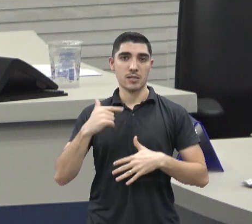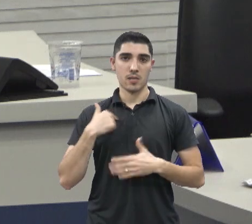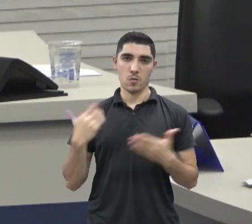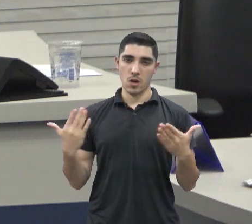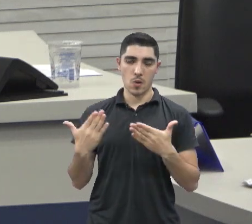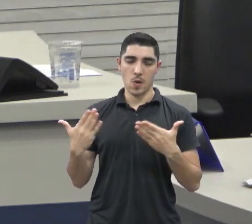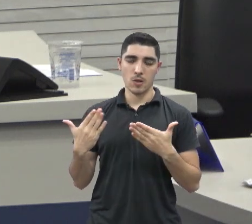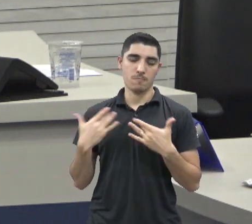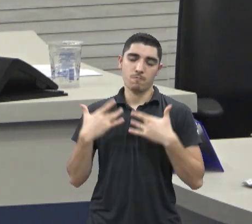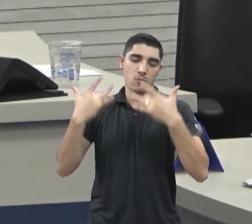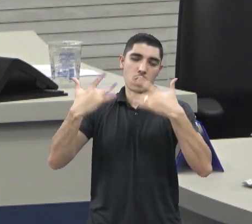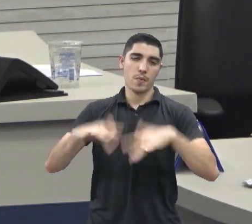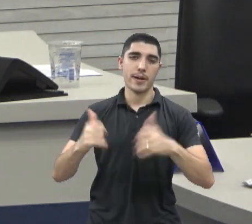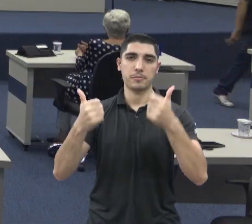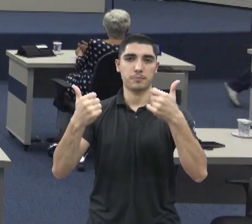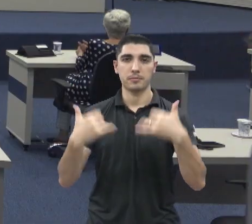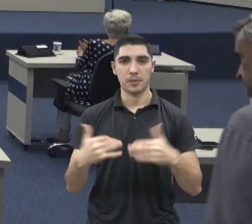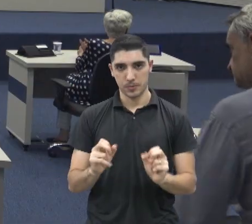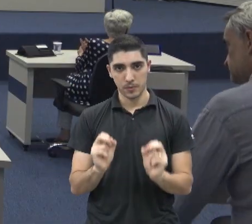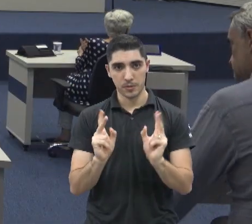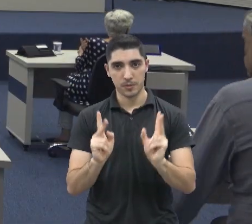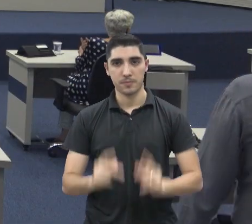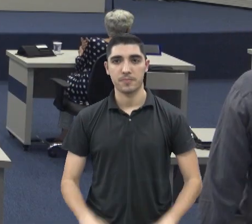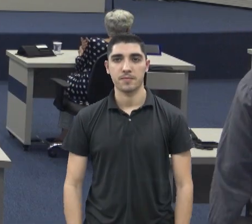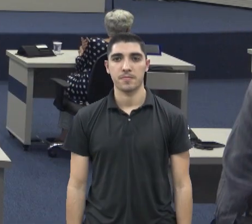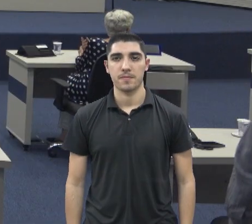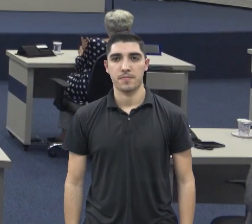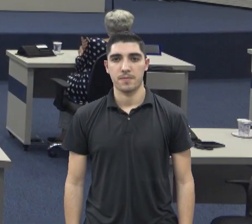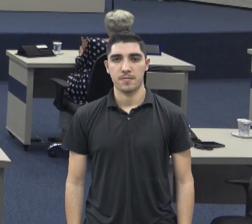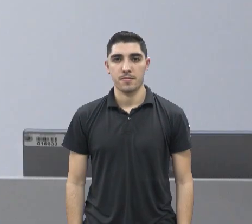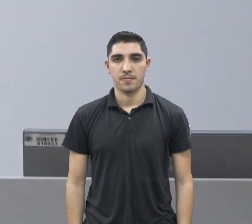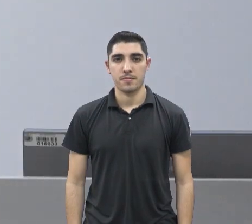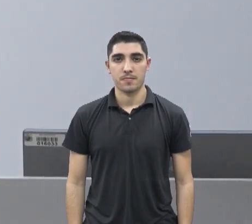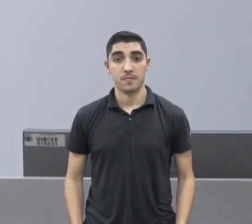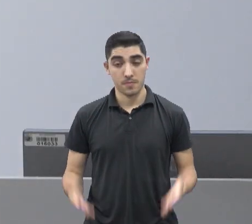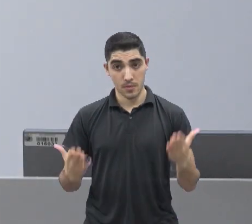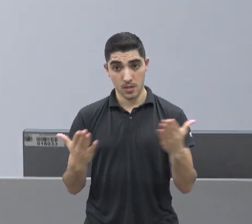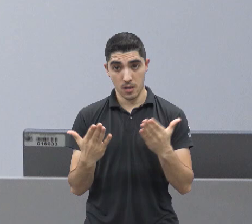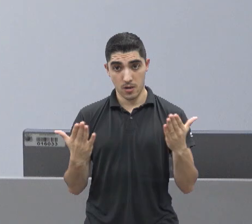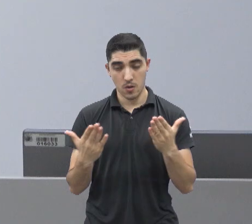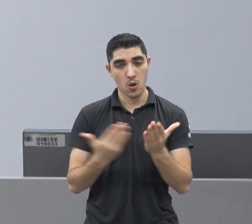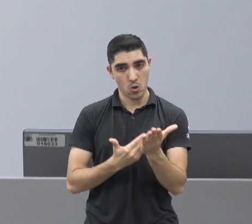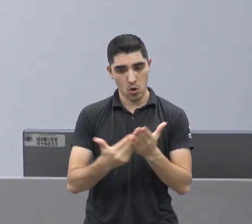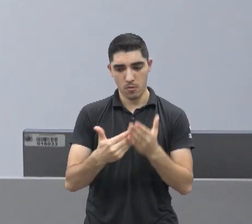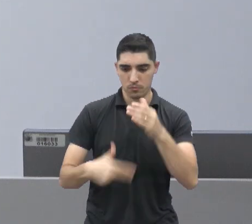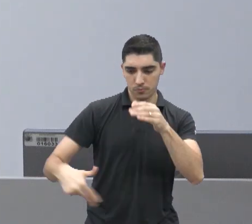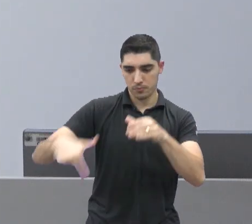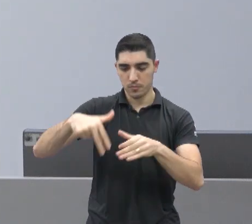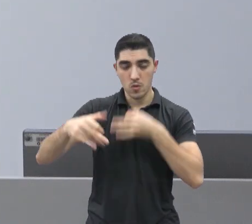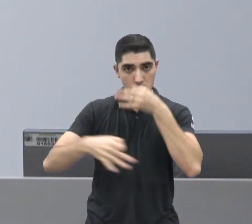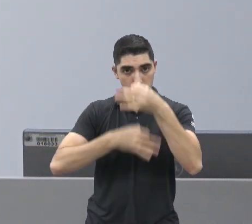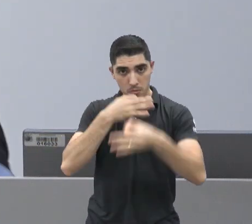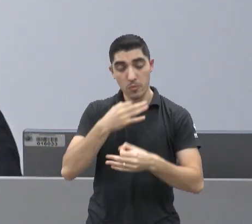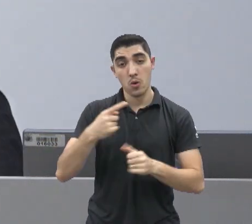bom? Então deixa eu... Passaremos agora ao grande expediente. O vereador inscrito para falar,